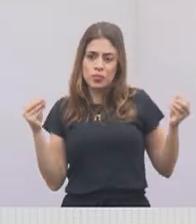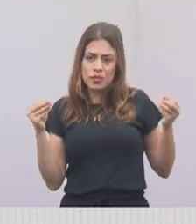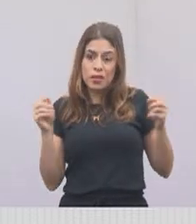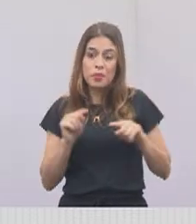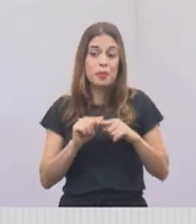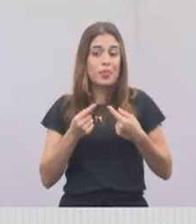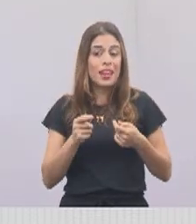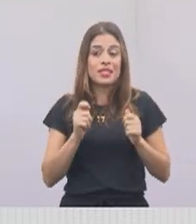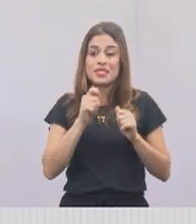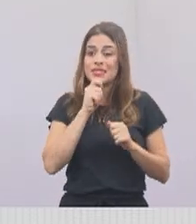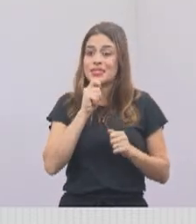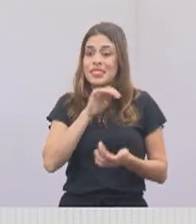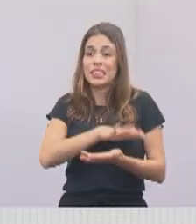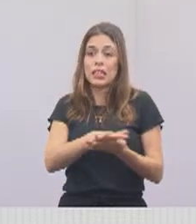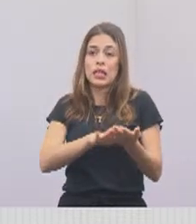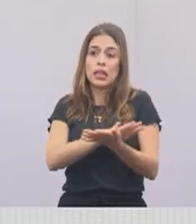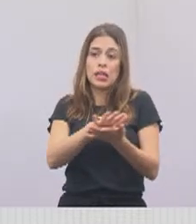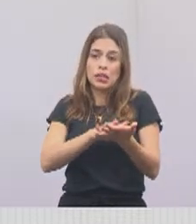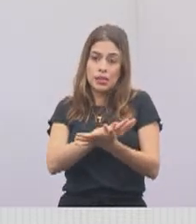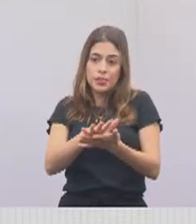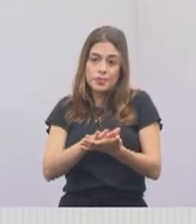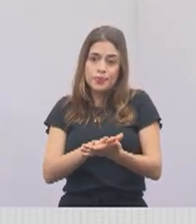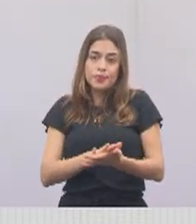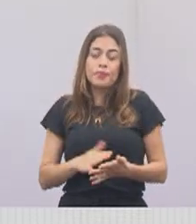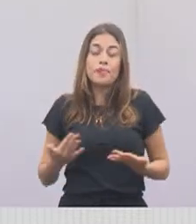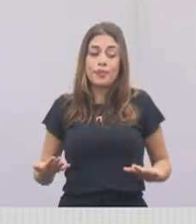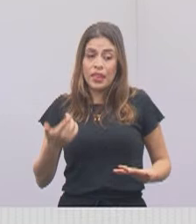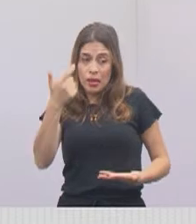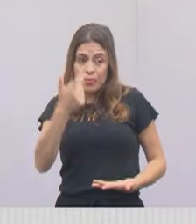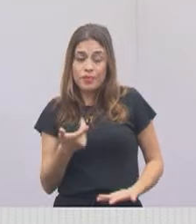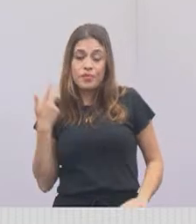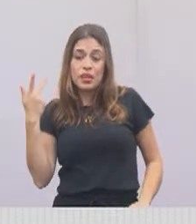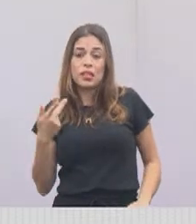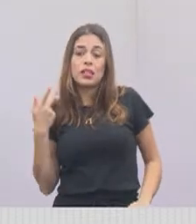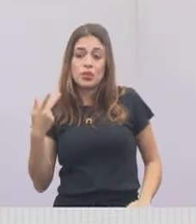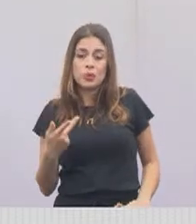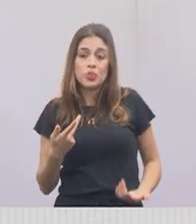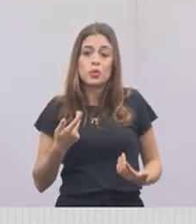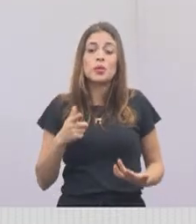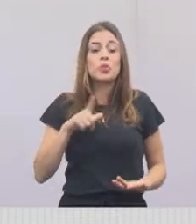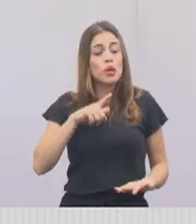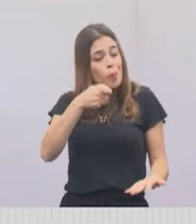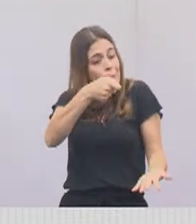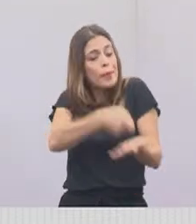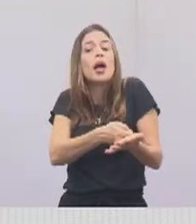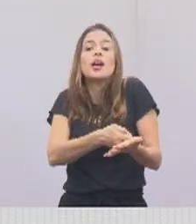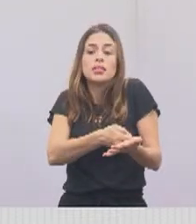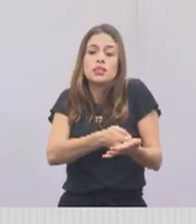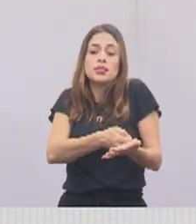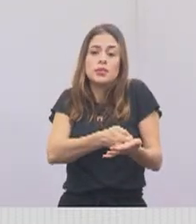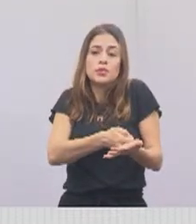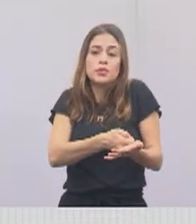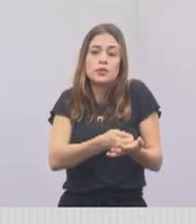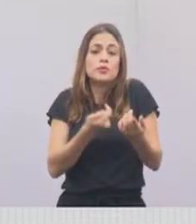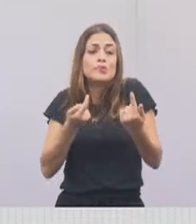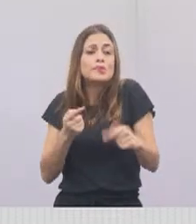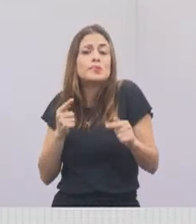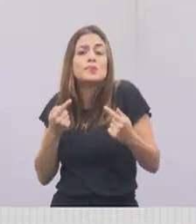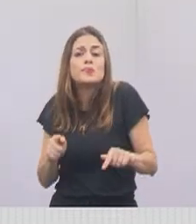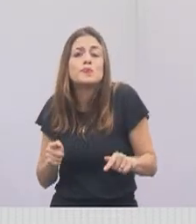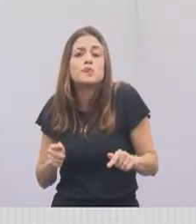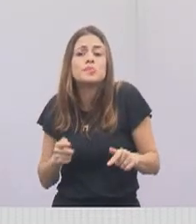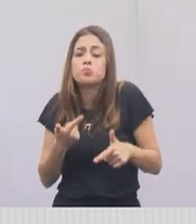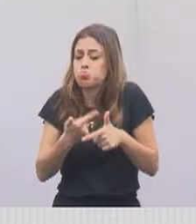mas até agora nada. E como vereador, eu tenho a obrigação de provocar